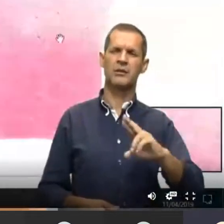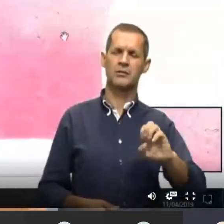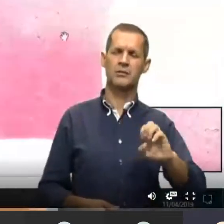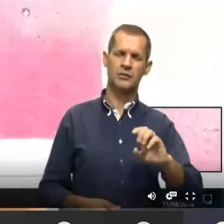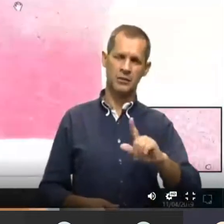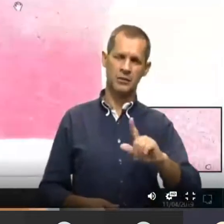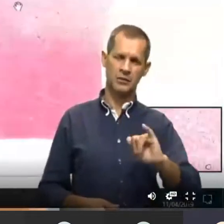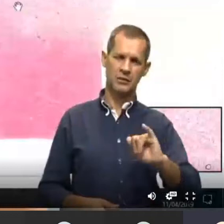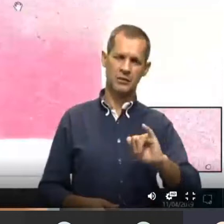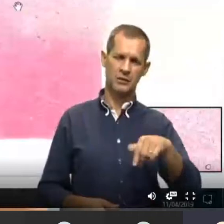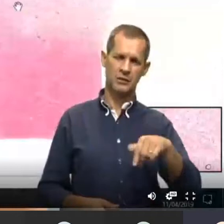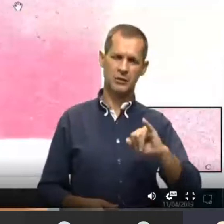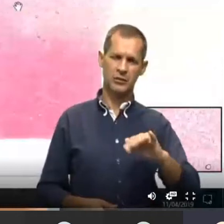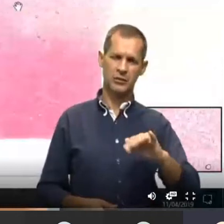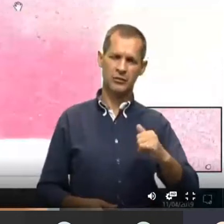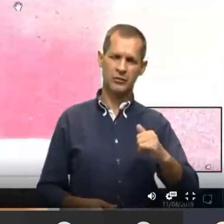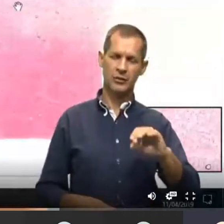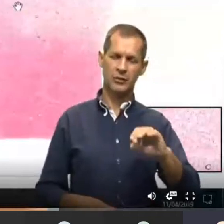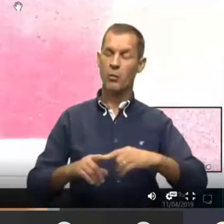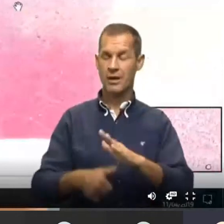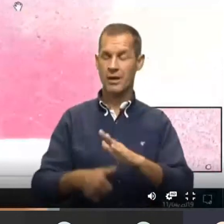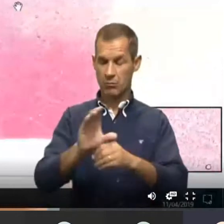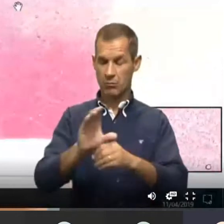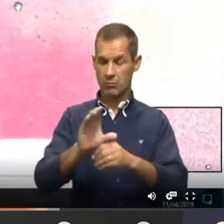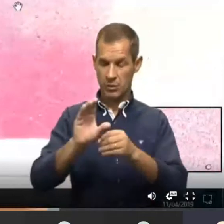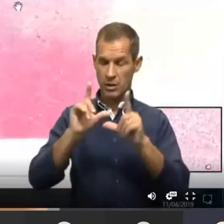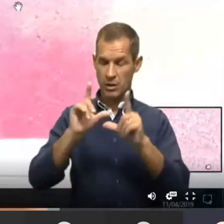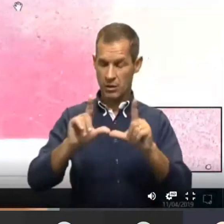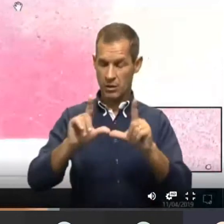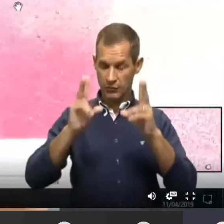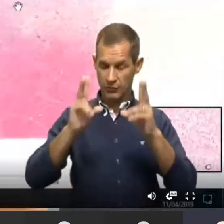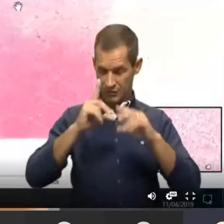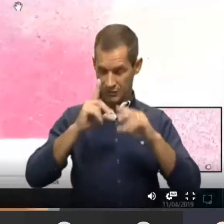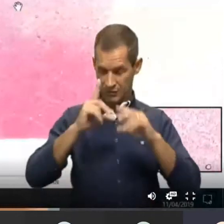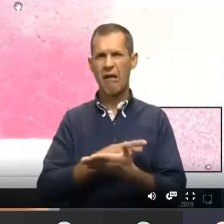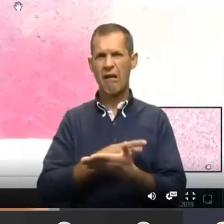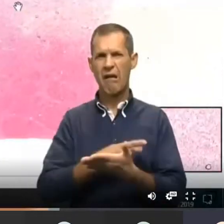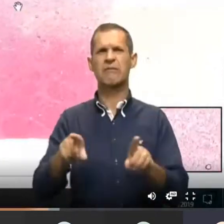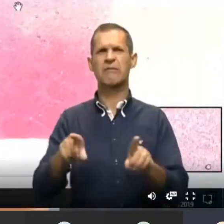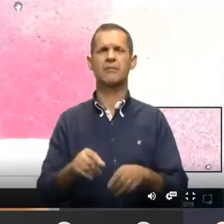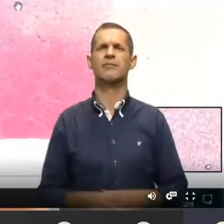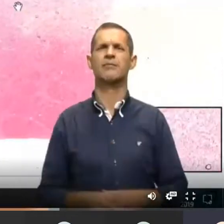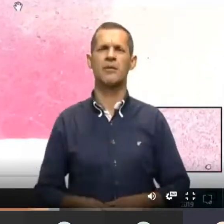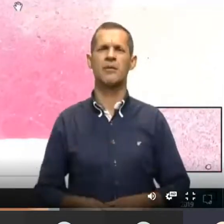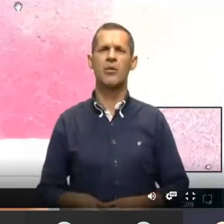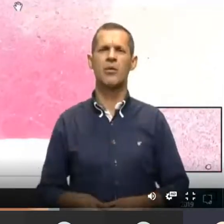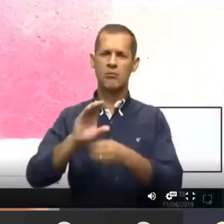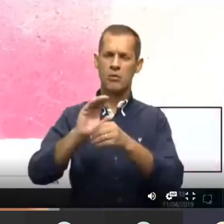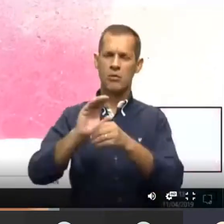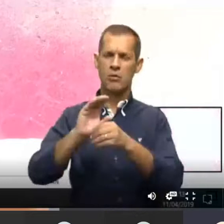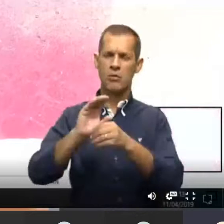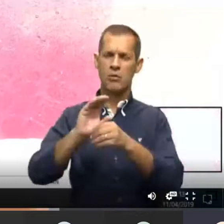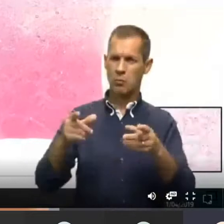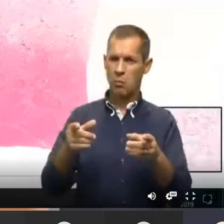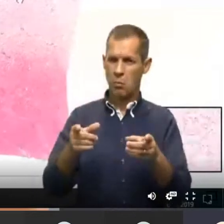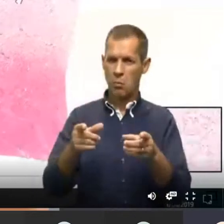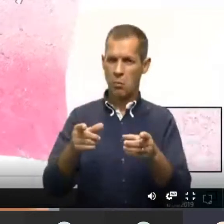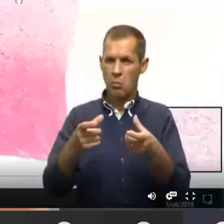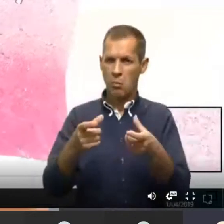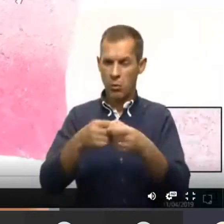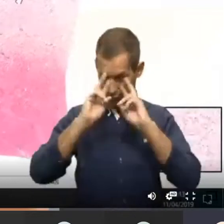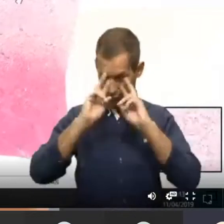de liquefação. Bom, nesse primeiro aumento a gente já vê que tem alguma coisa errada também, né? No aumento de menor aumento,